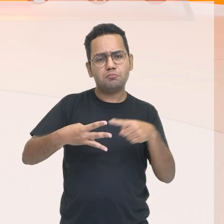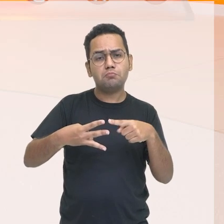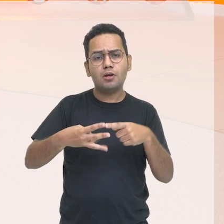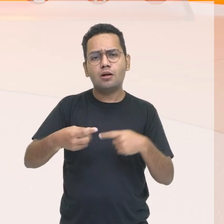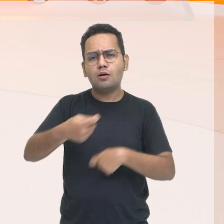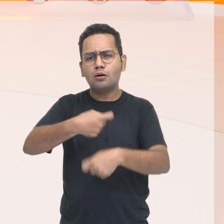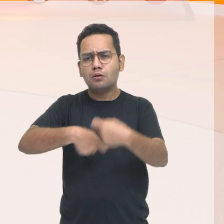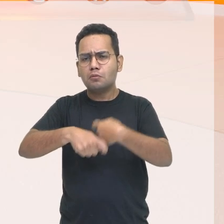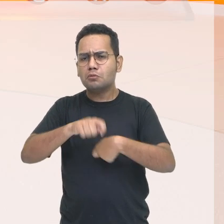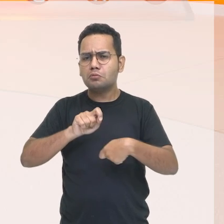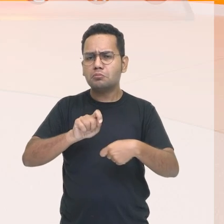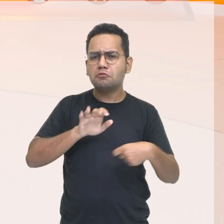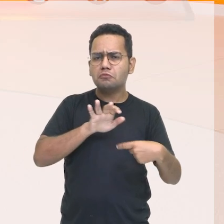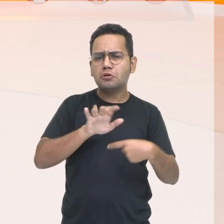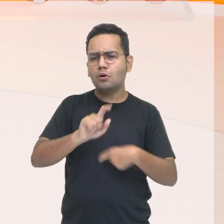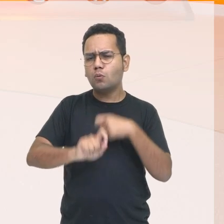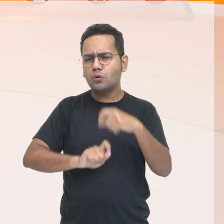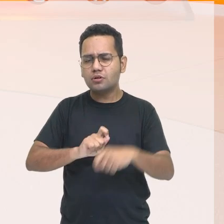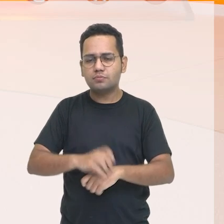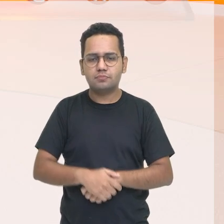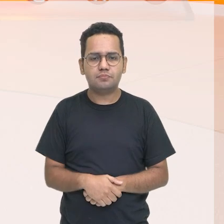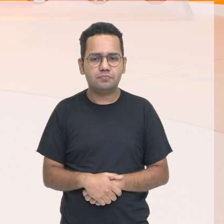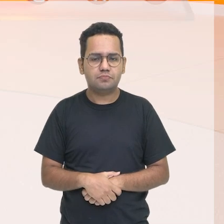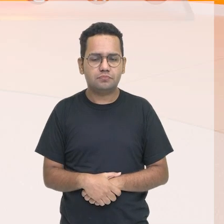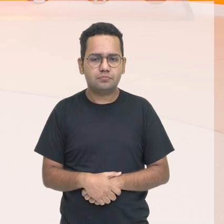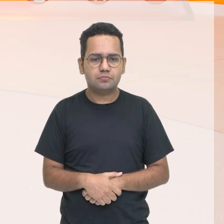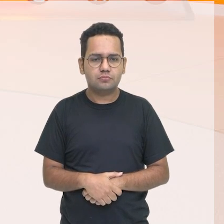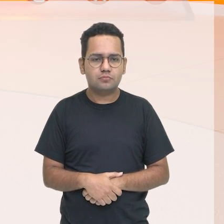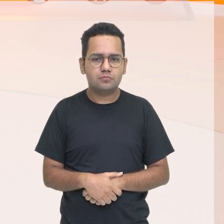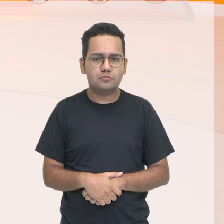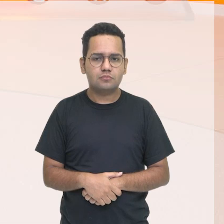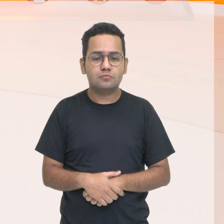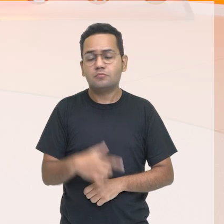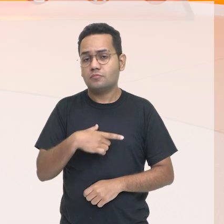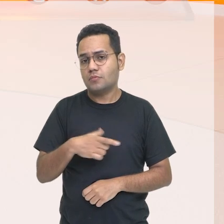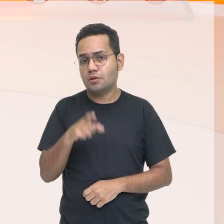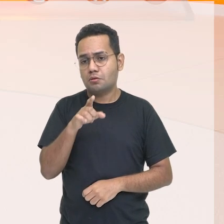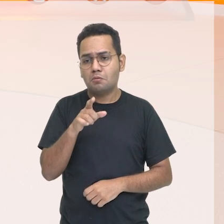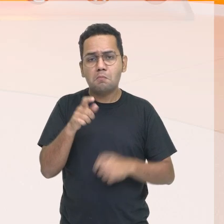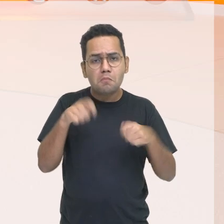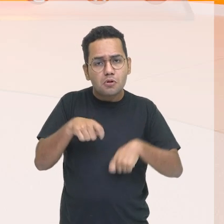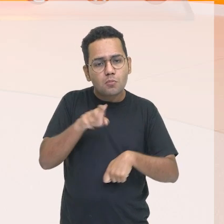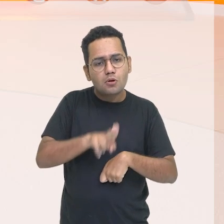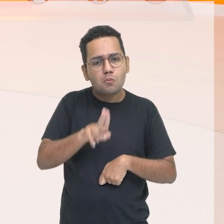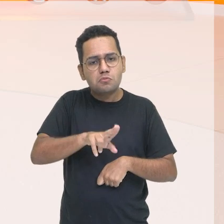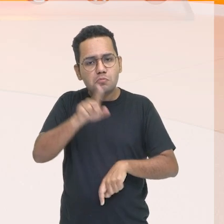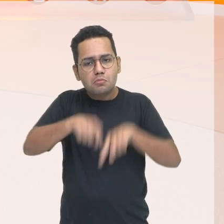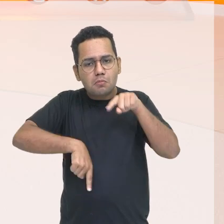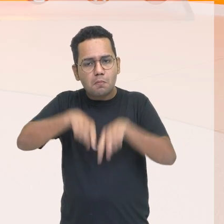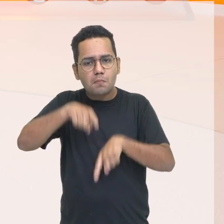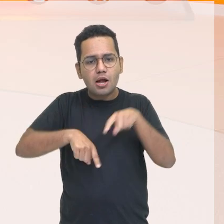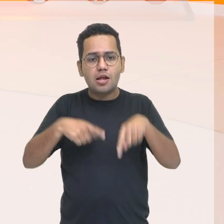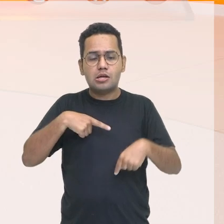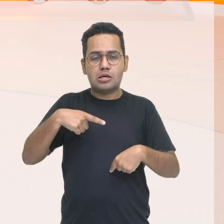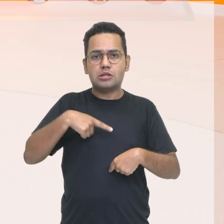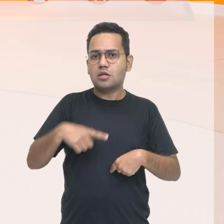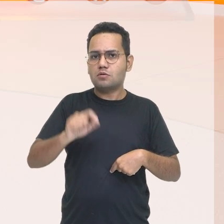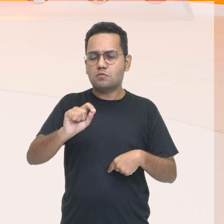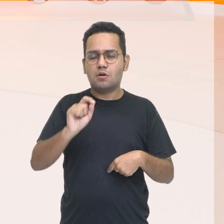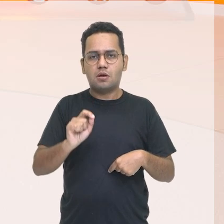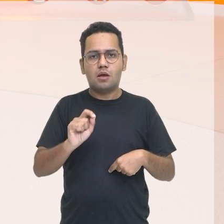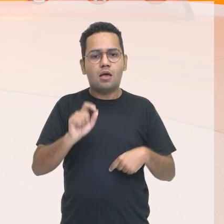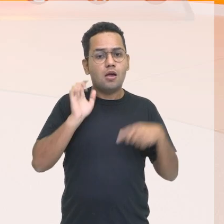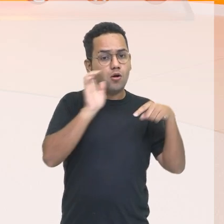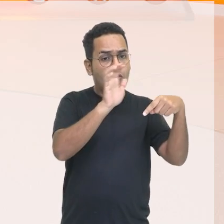poder econômico? Consiste na utilização de bens materiais como forma de exercer influência sobre a